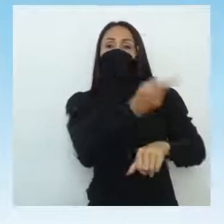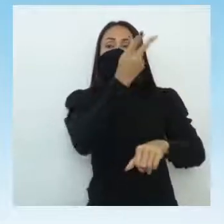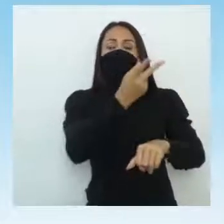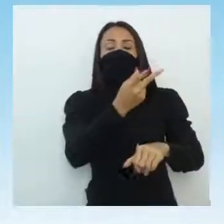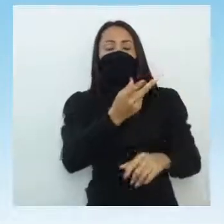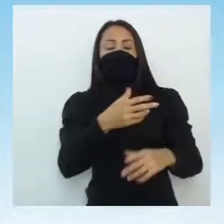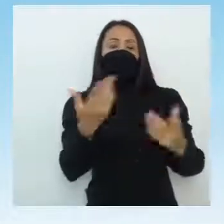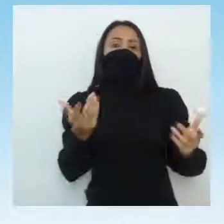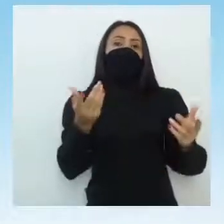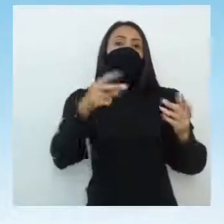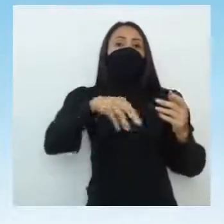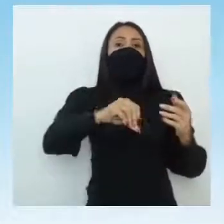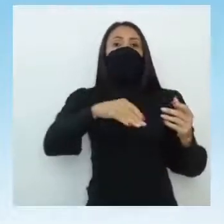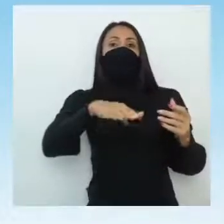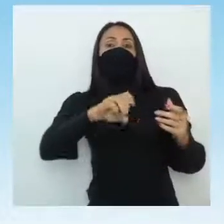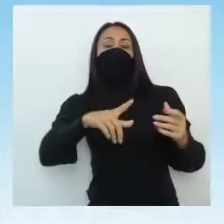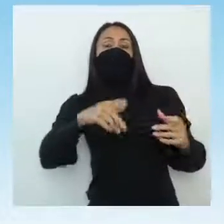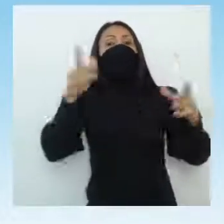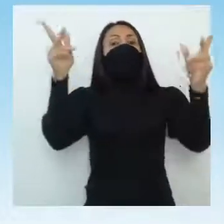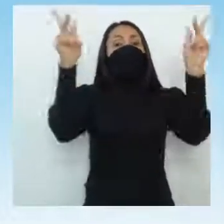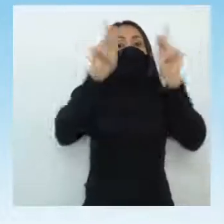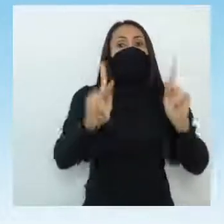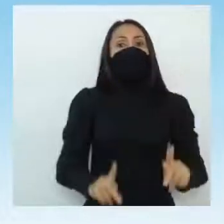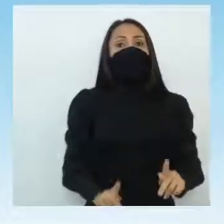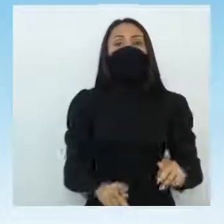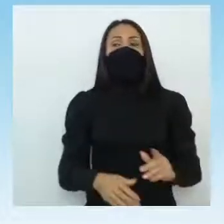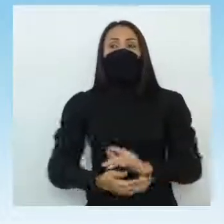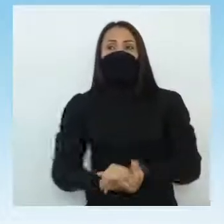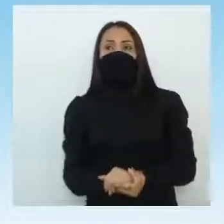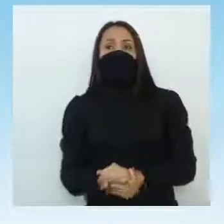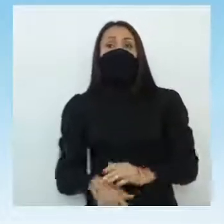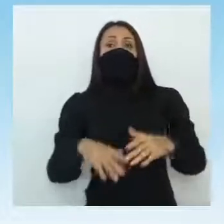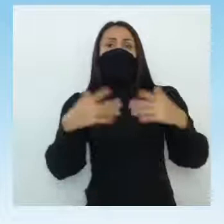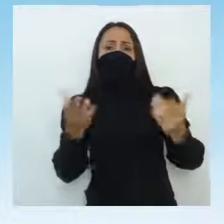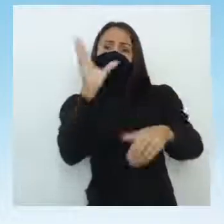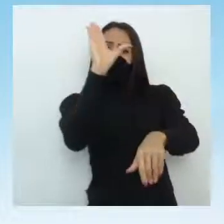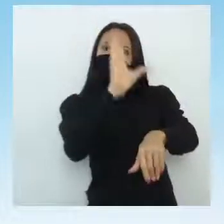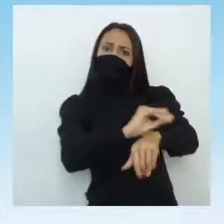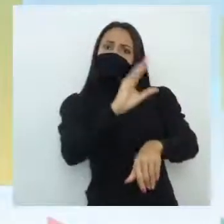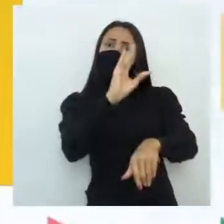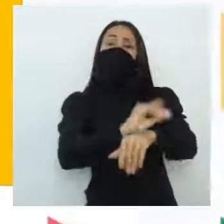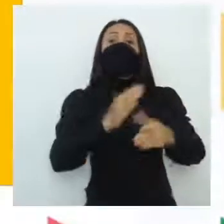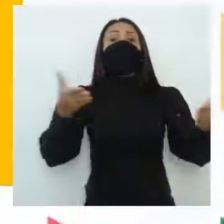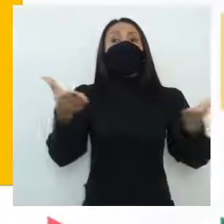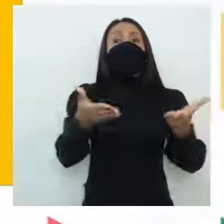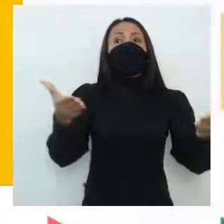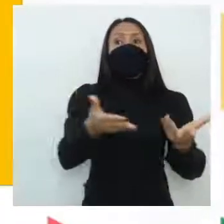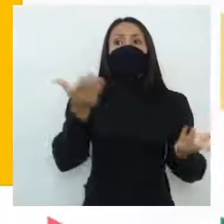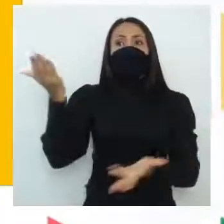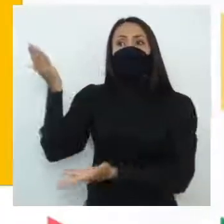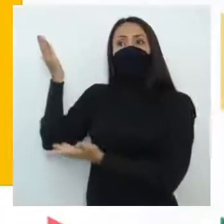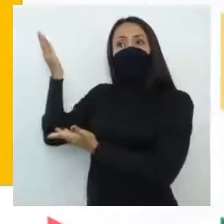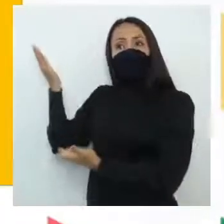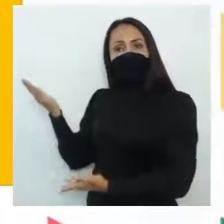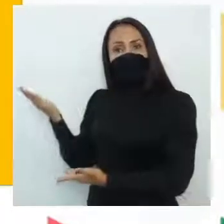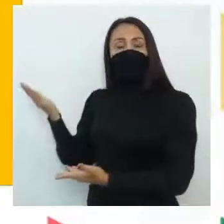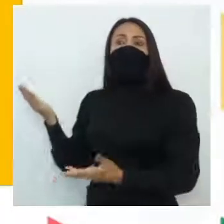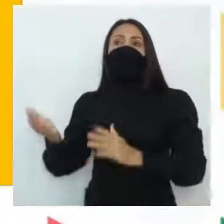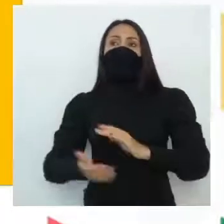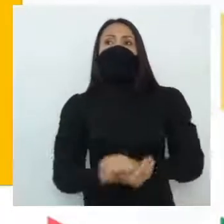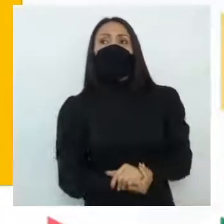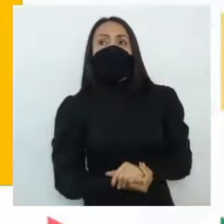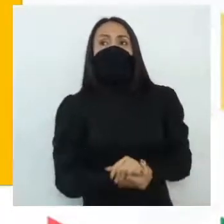da Paz. E aqui nós temos na tela uma fotografia de Teresa de Calcutá, quando ela